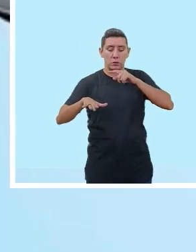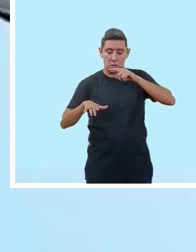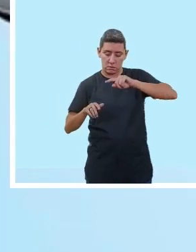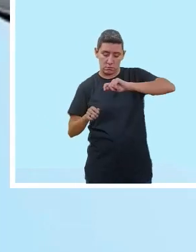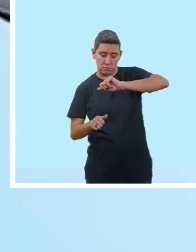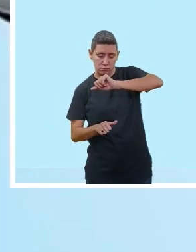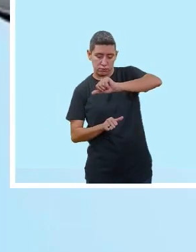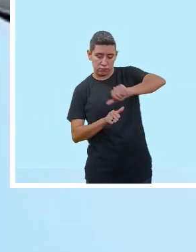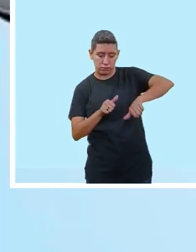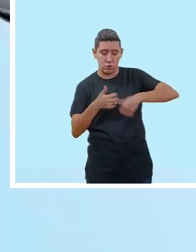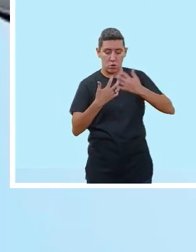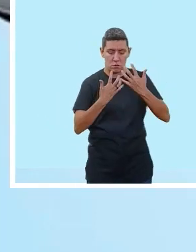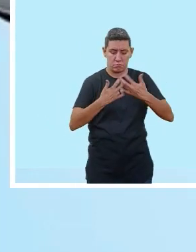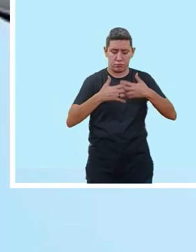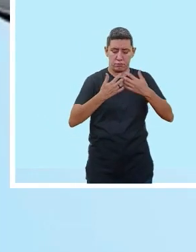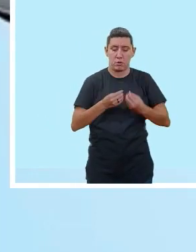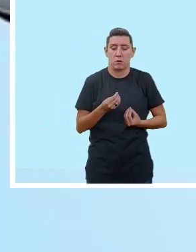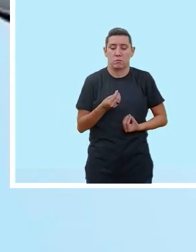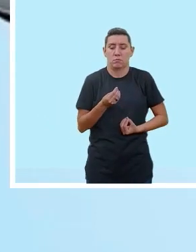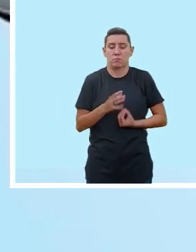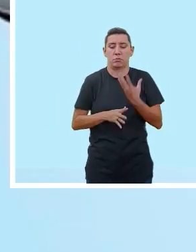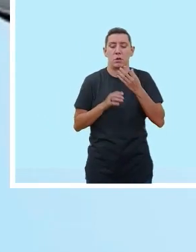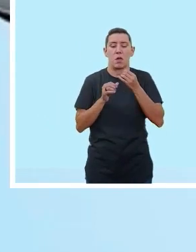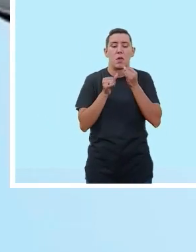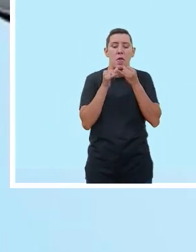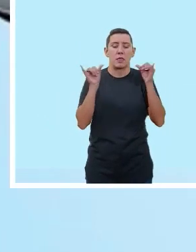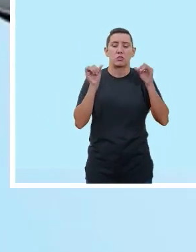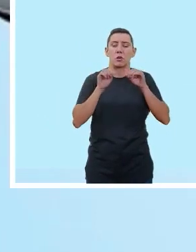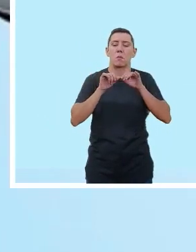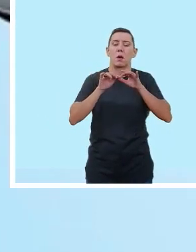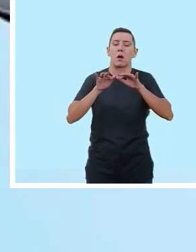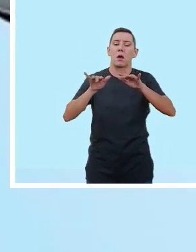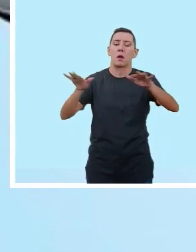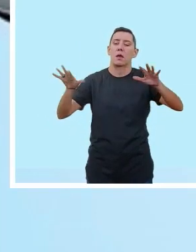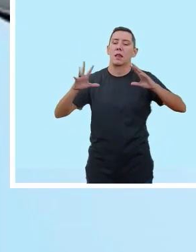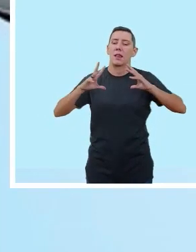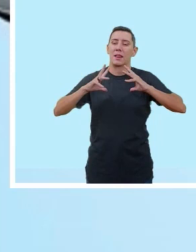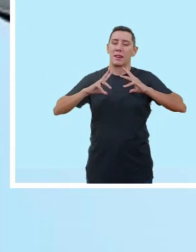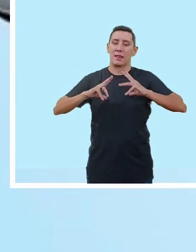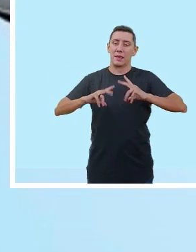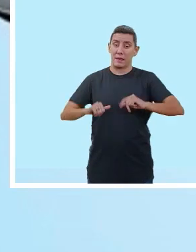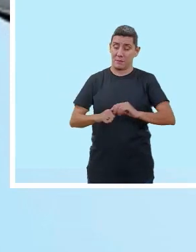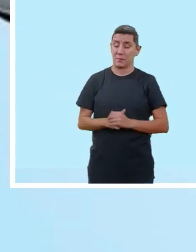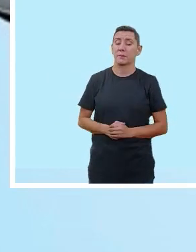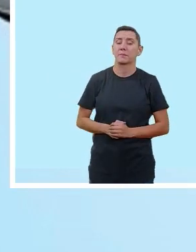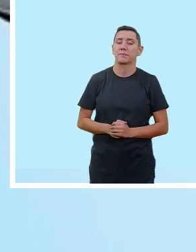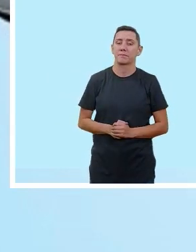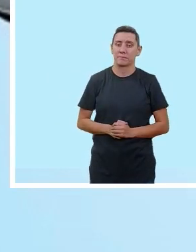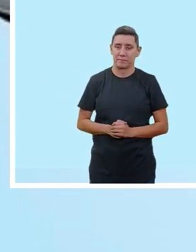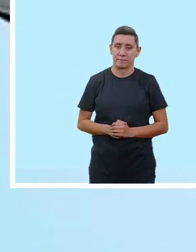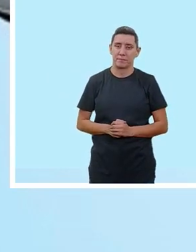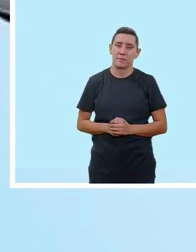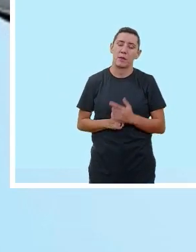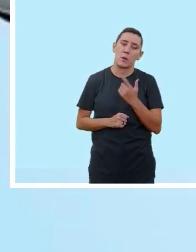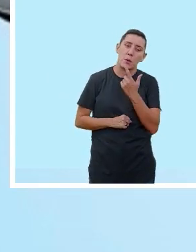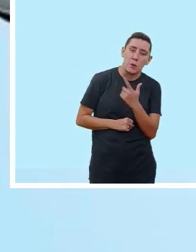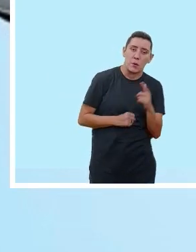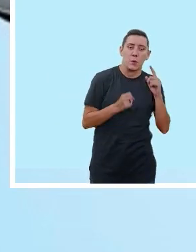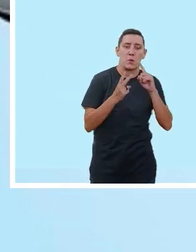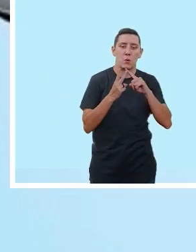tem e que ela está disponível para contratação. Aqui um segundo exemplo, né, naquele cenário 2 que eu comentei,